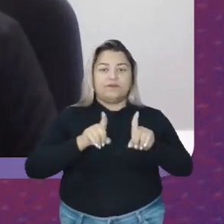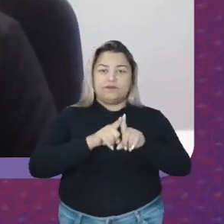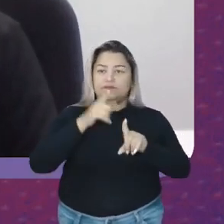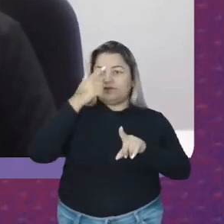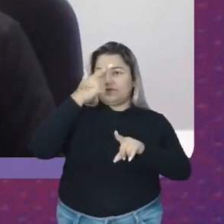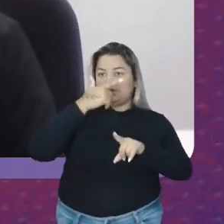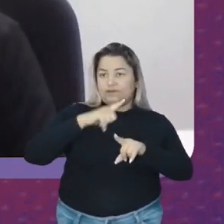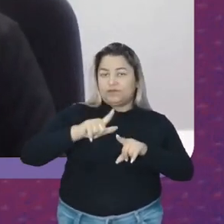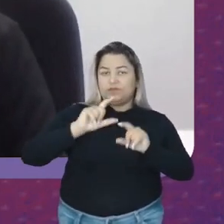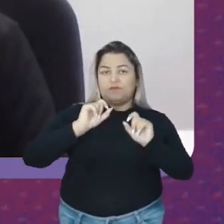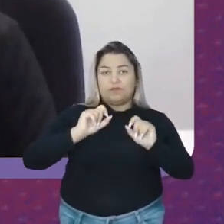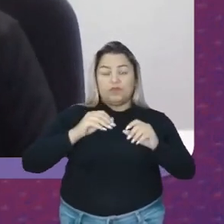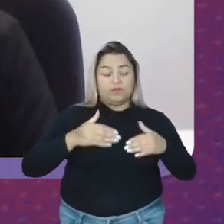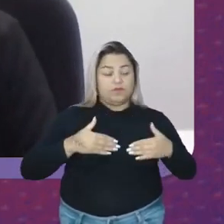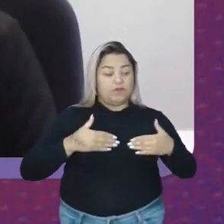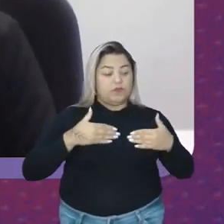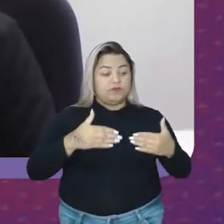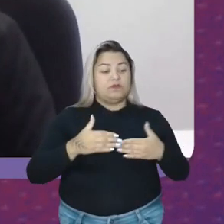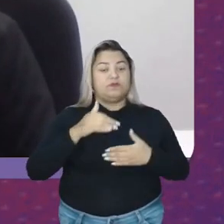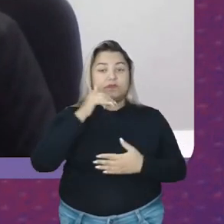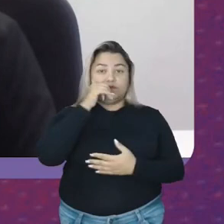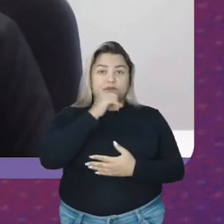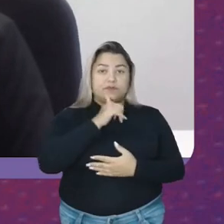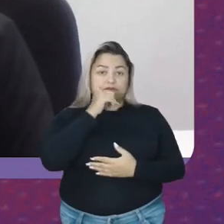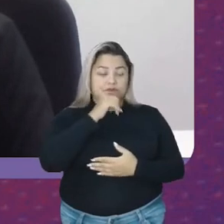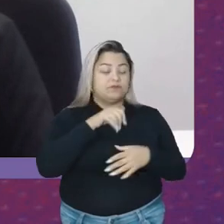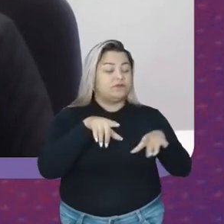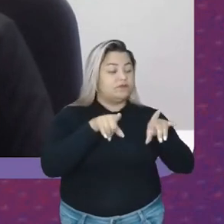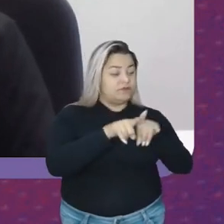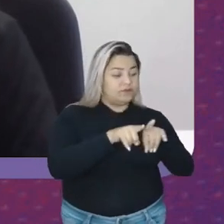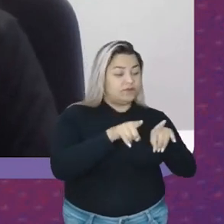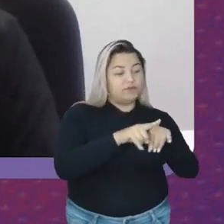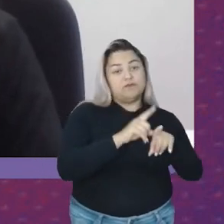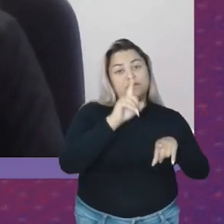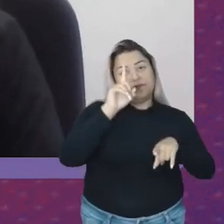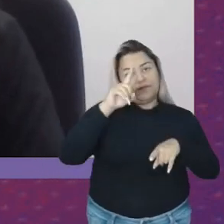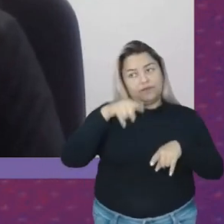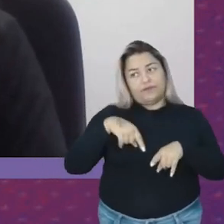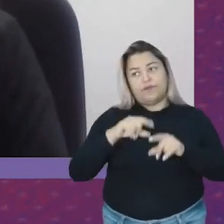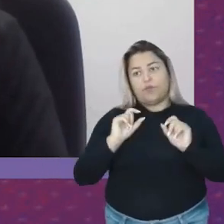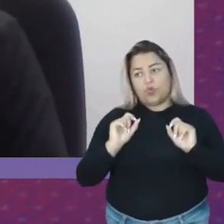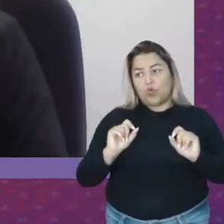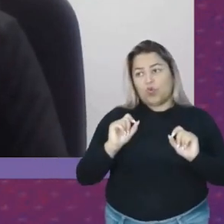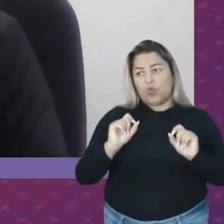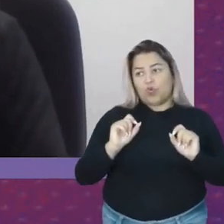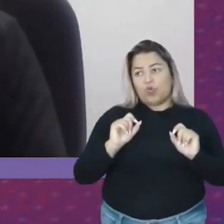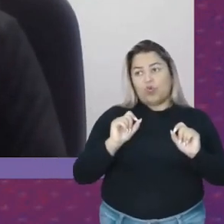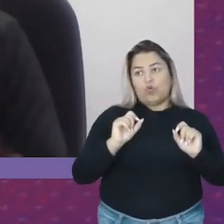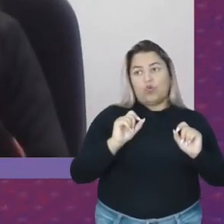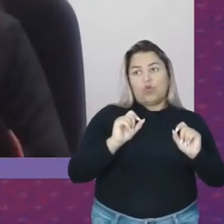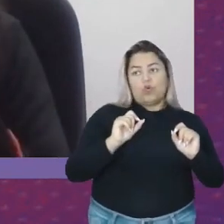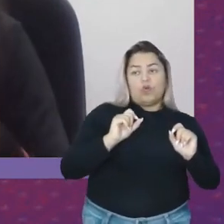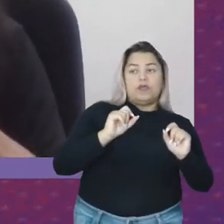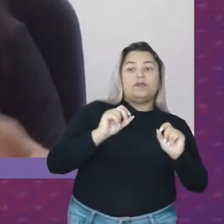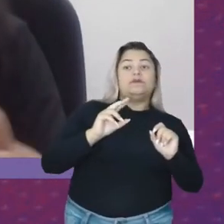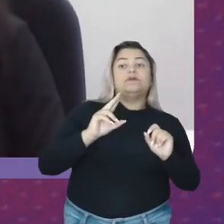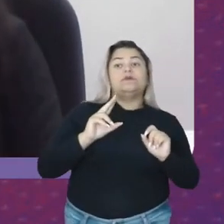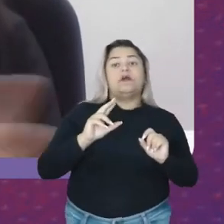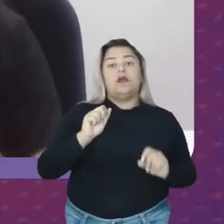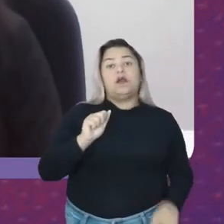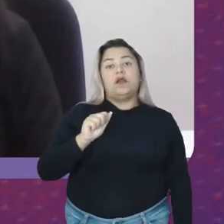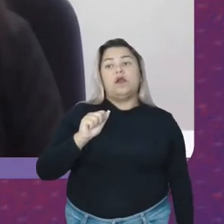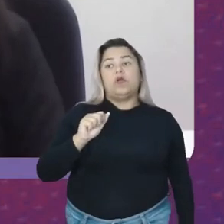governo, que é o Ministério das Mulheres, né, que vem aí sendo autônomo